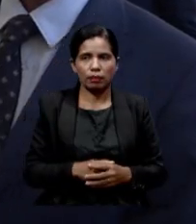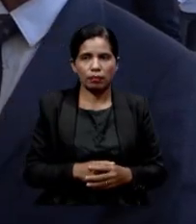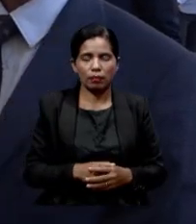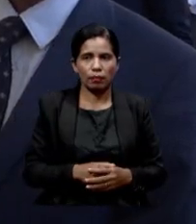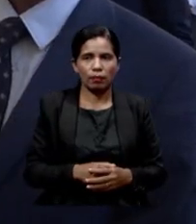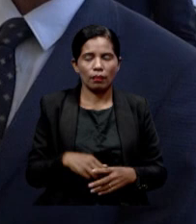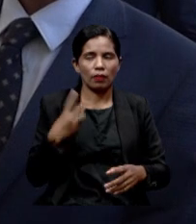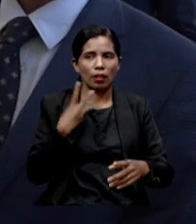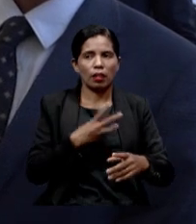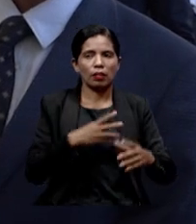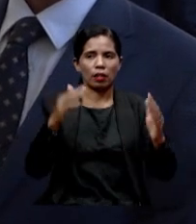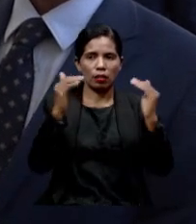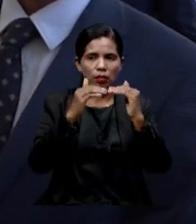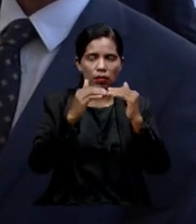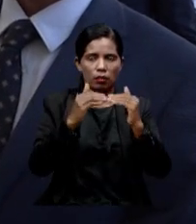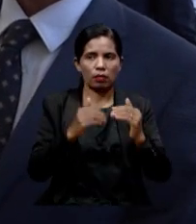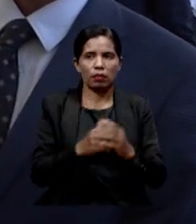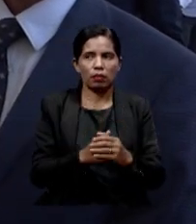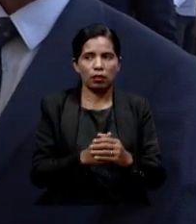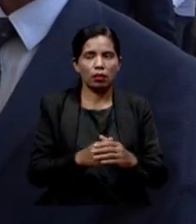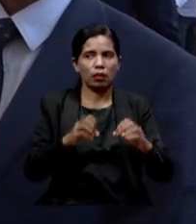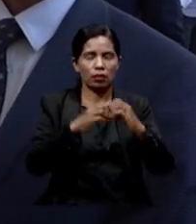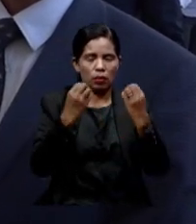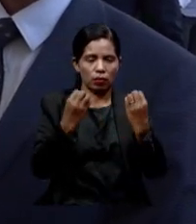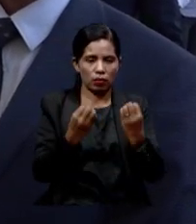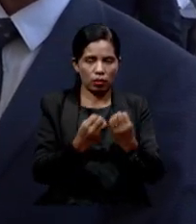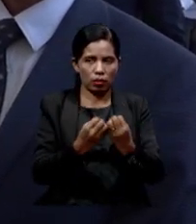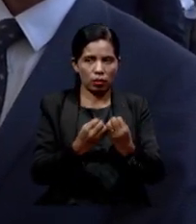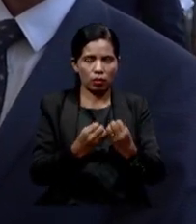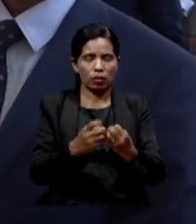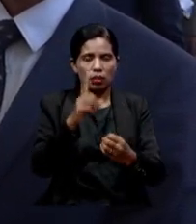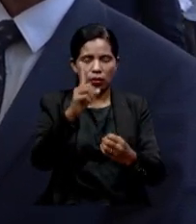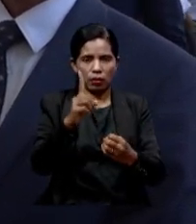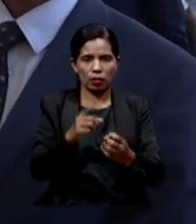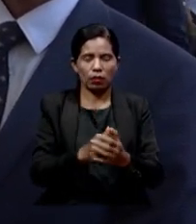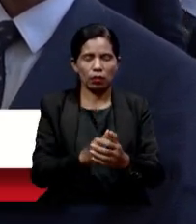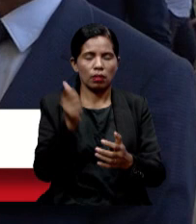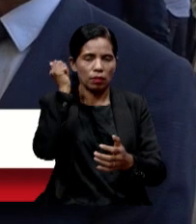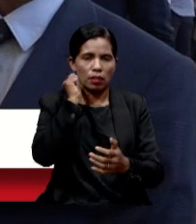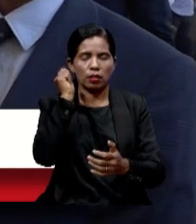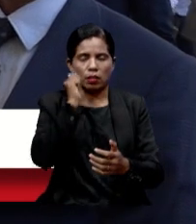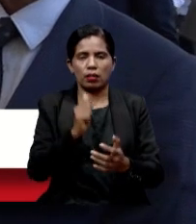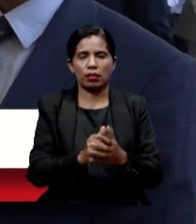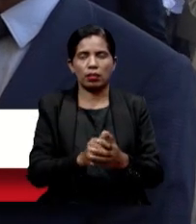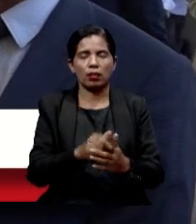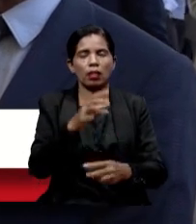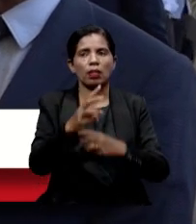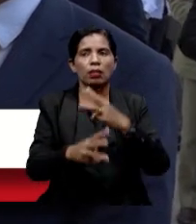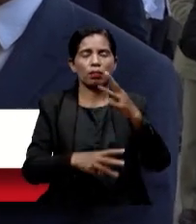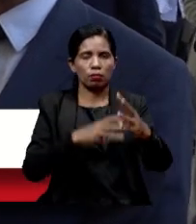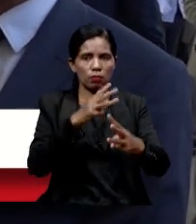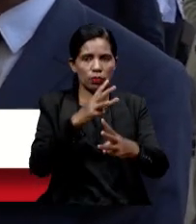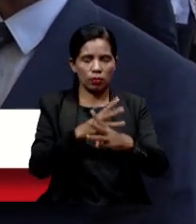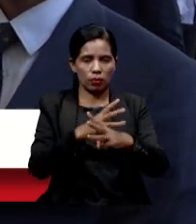de Comércio e Organização Regional e da maca ASEAN. E o mundo funciona